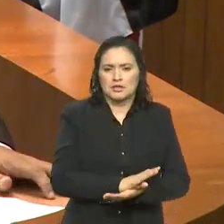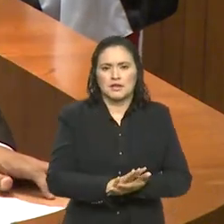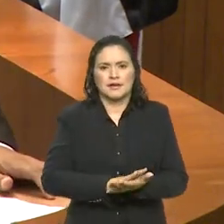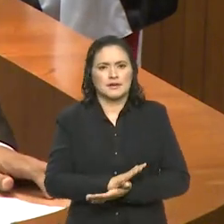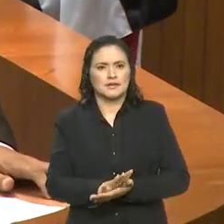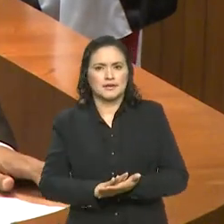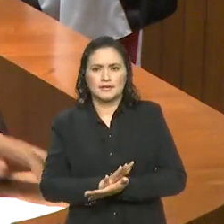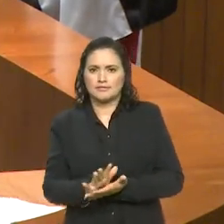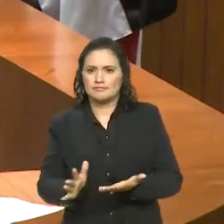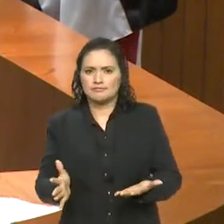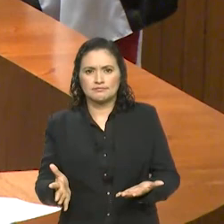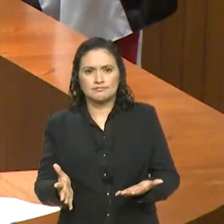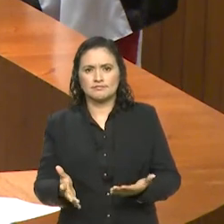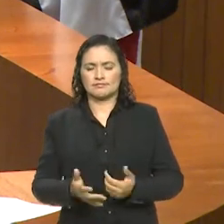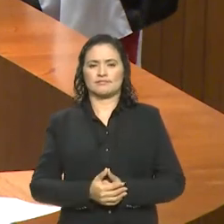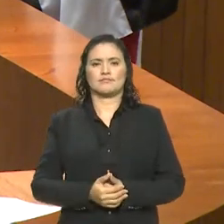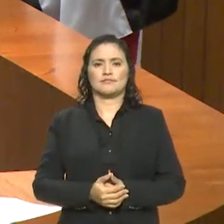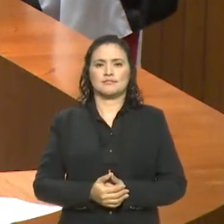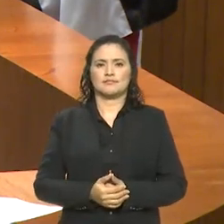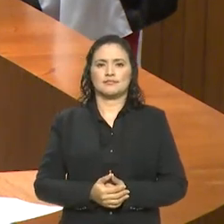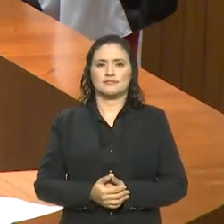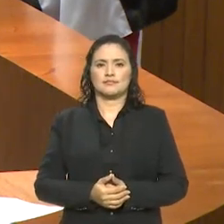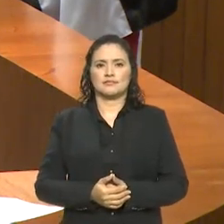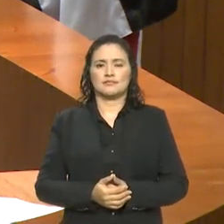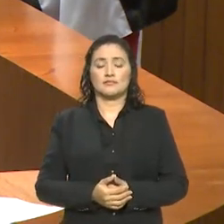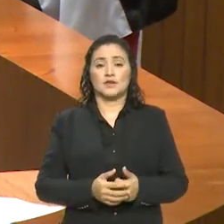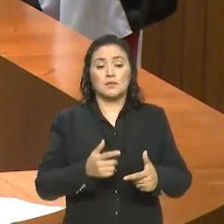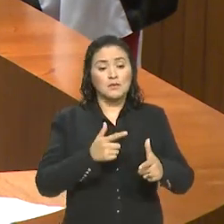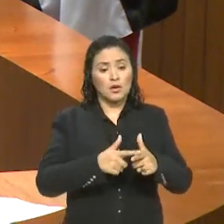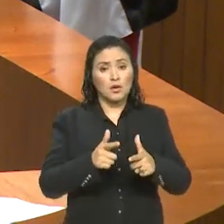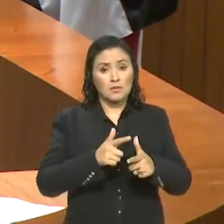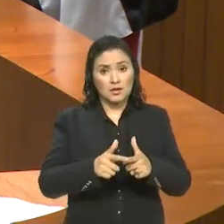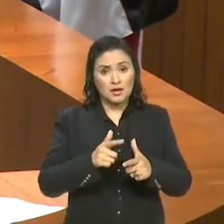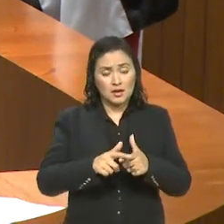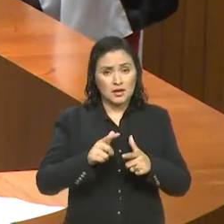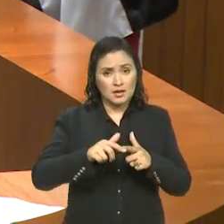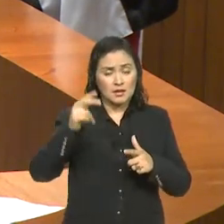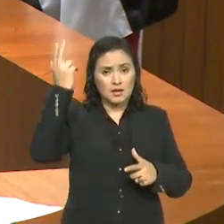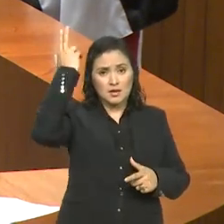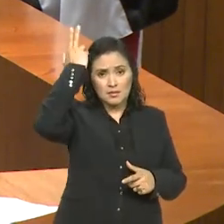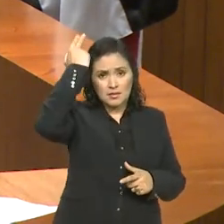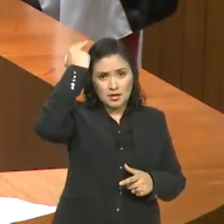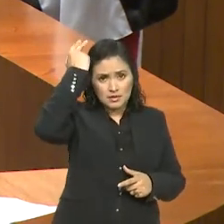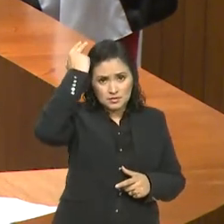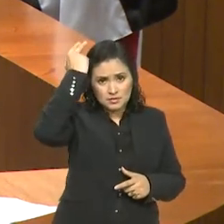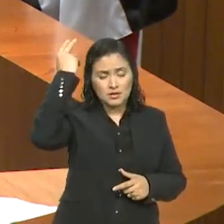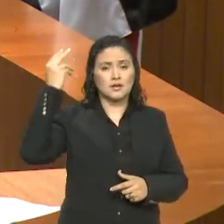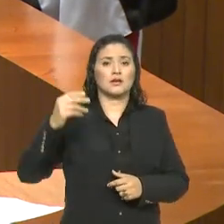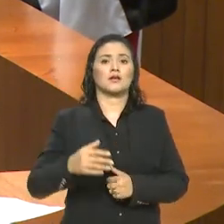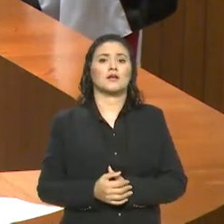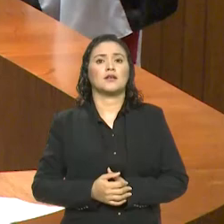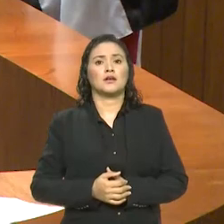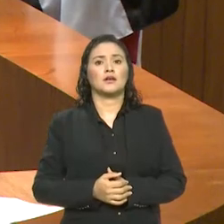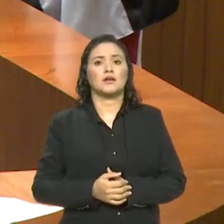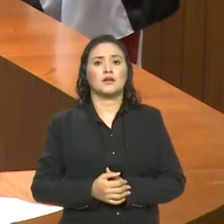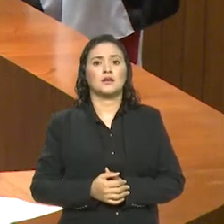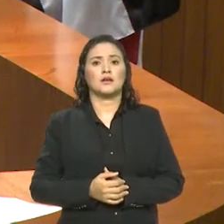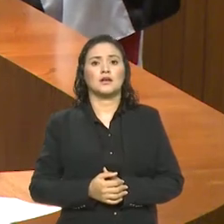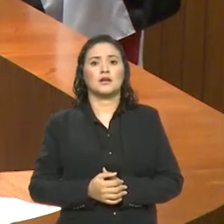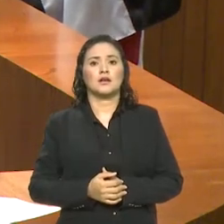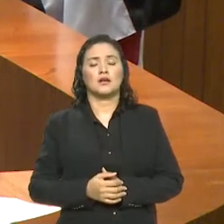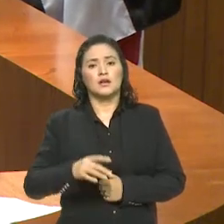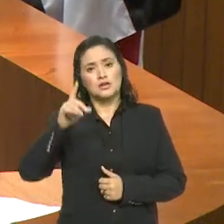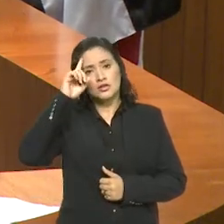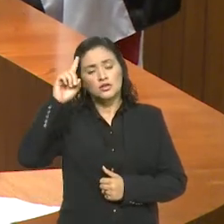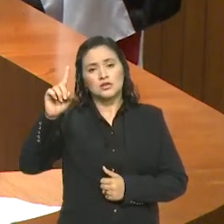nada. Problema na Semana Santa. Problema no feriado de 21 de abril. Problema no final